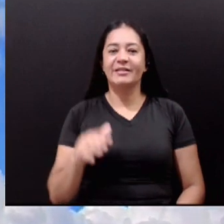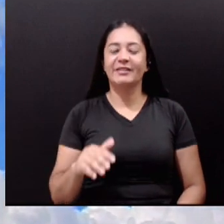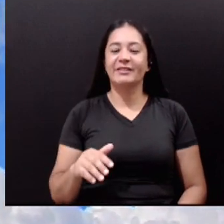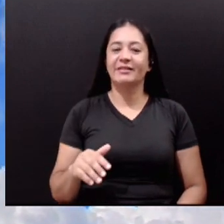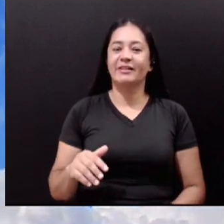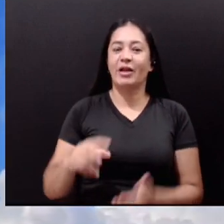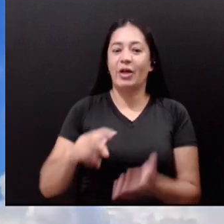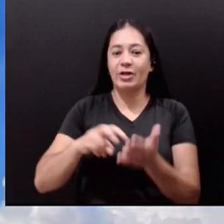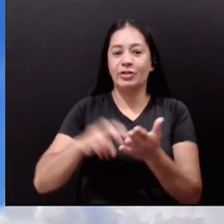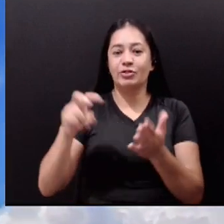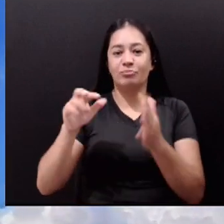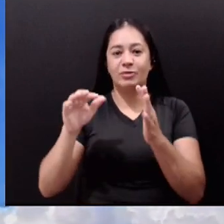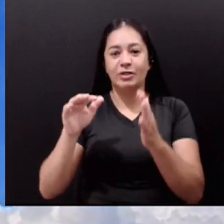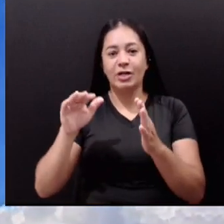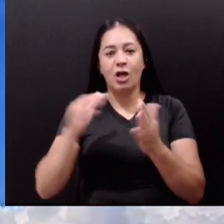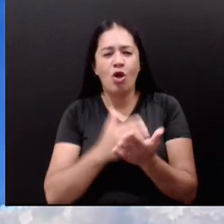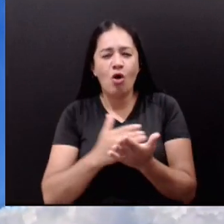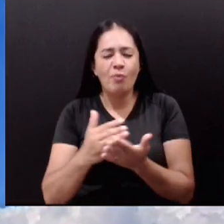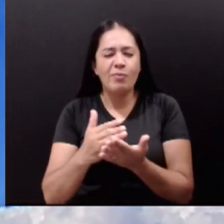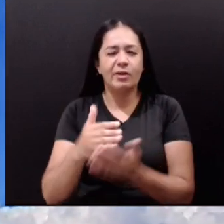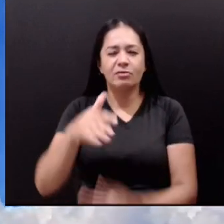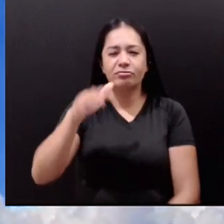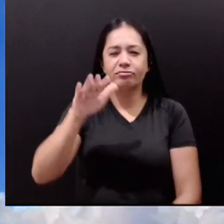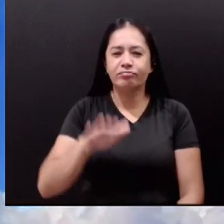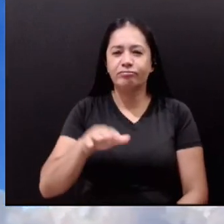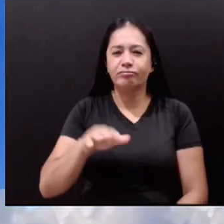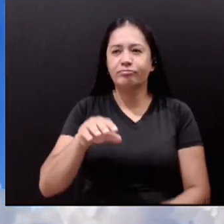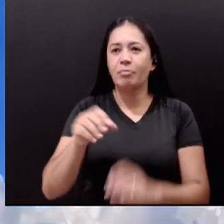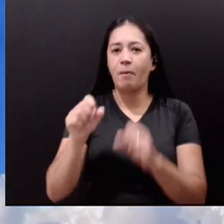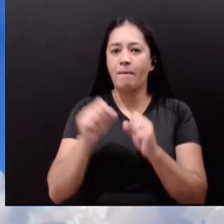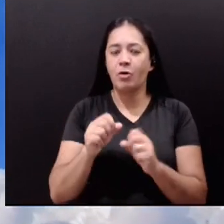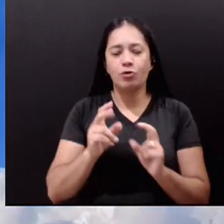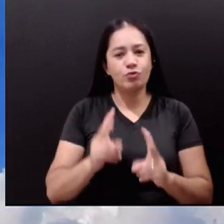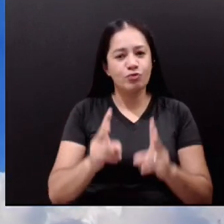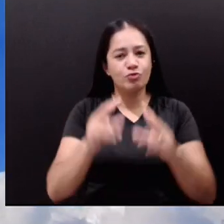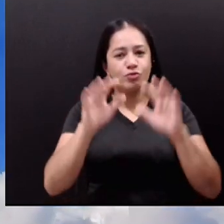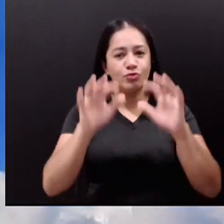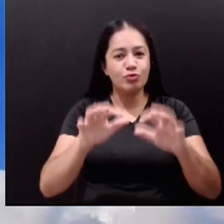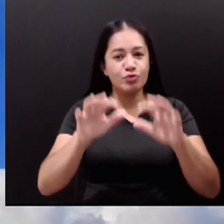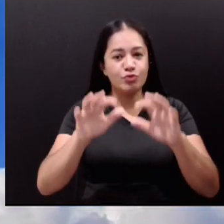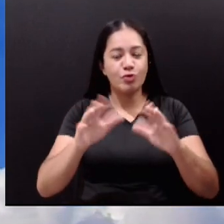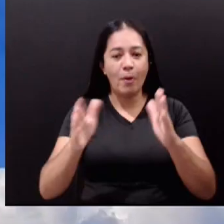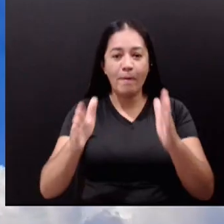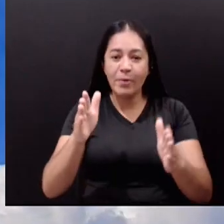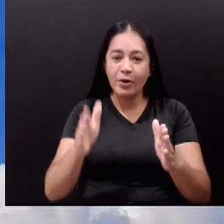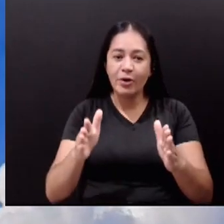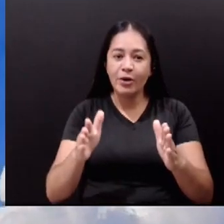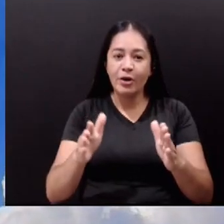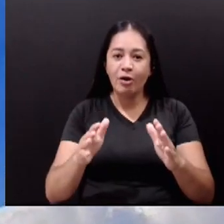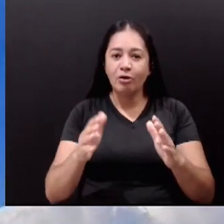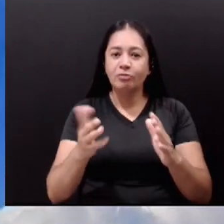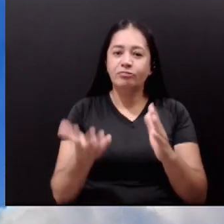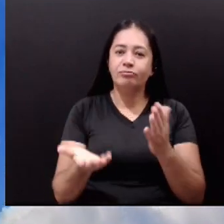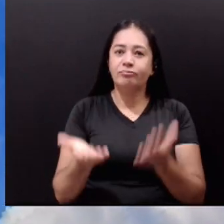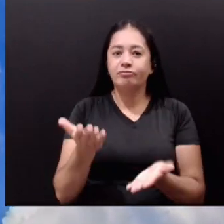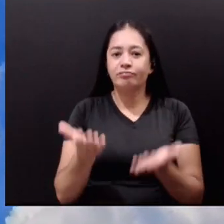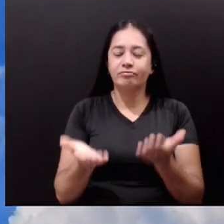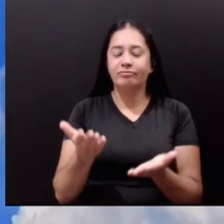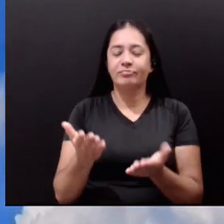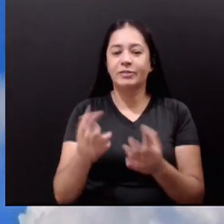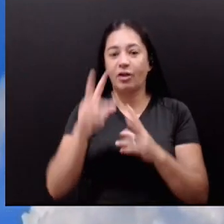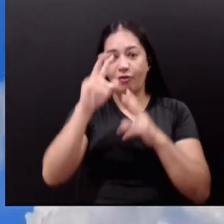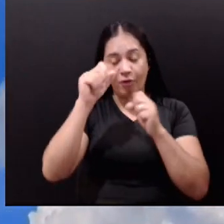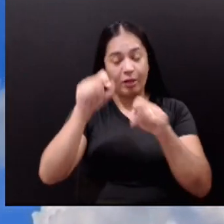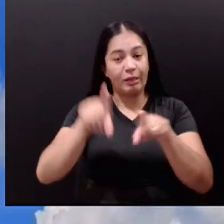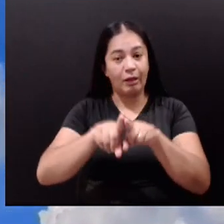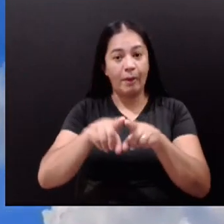da tarde, podendo ter aí um caráter contínuo com períodos de chuva moderada e forte. Tem chances de temporais entre